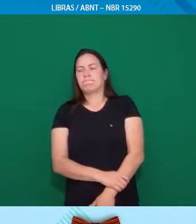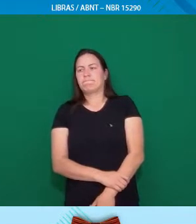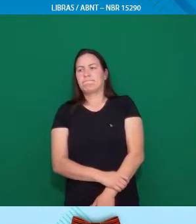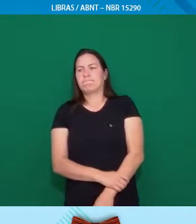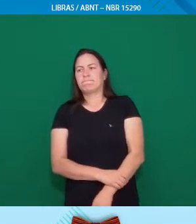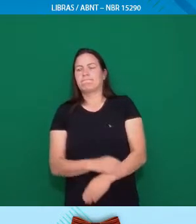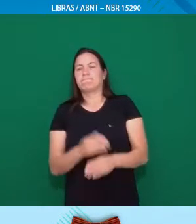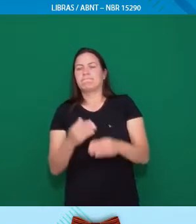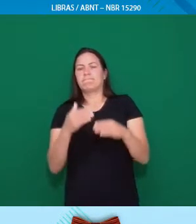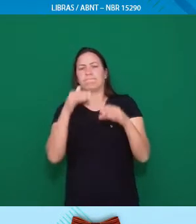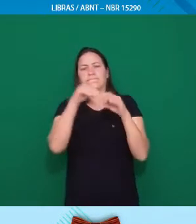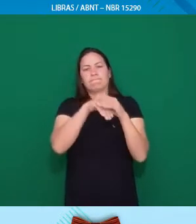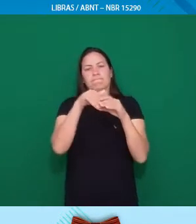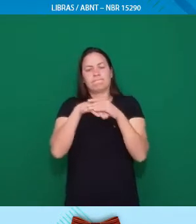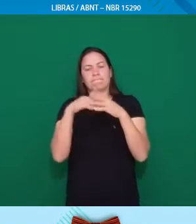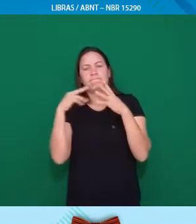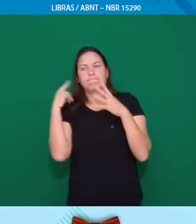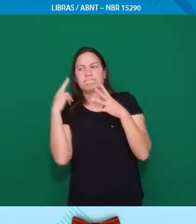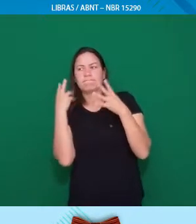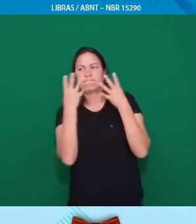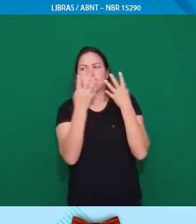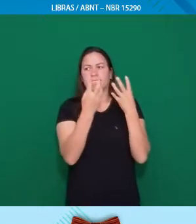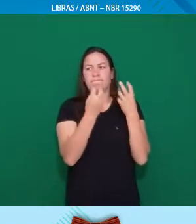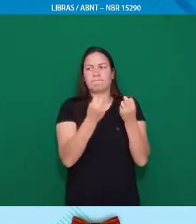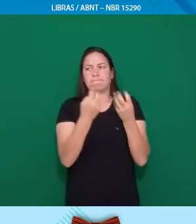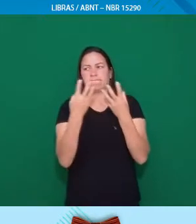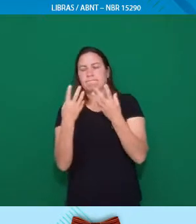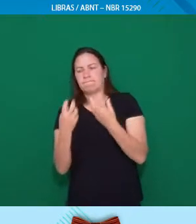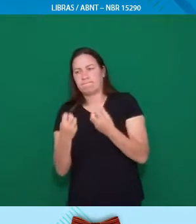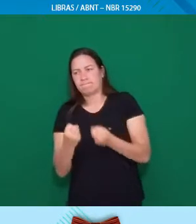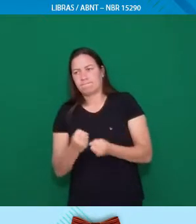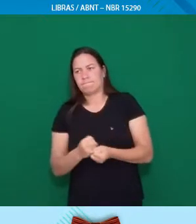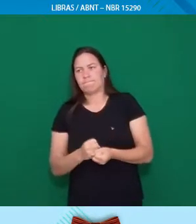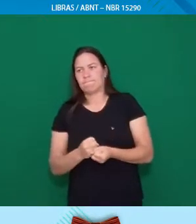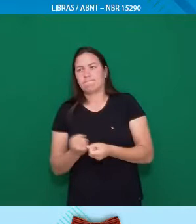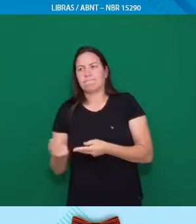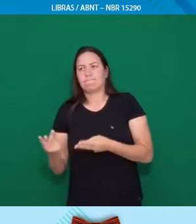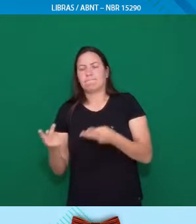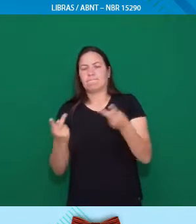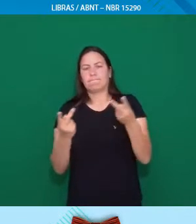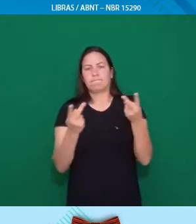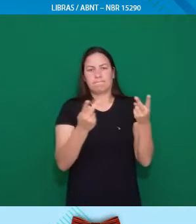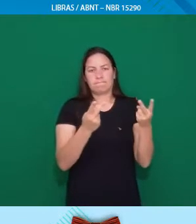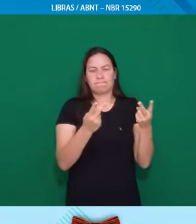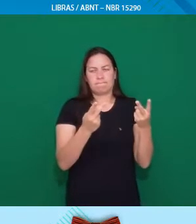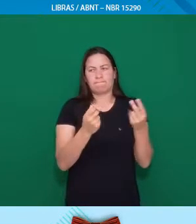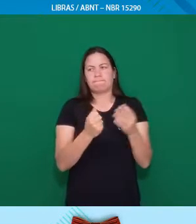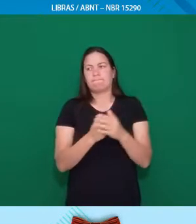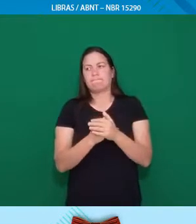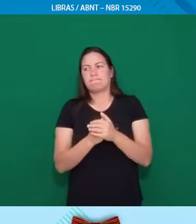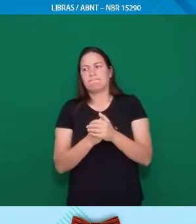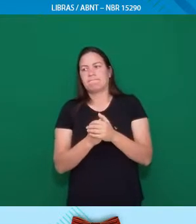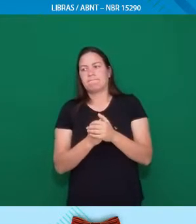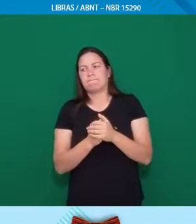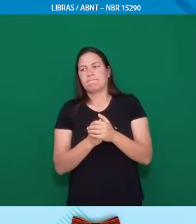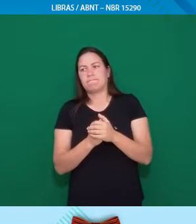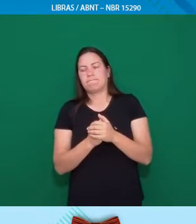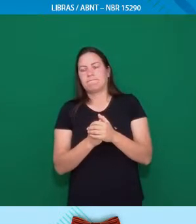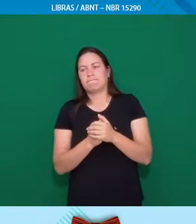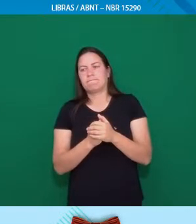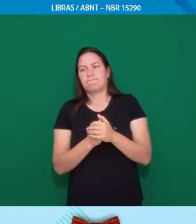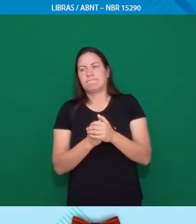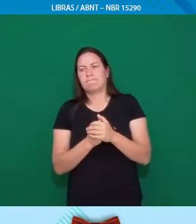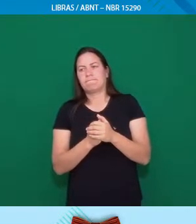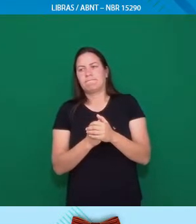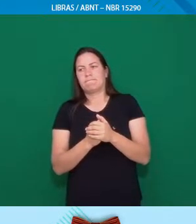a Moção 42021 aprovado por unanimidade pelos vereadores Então já já